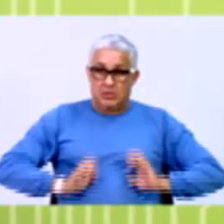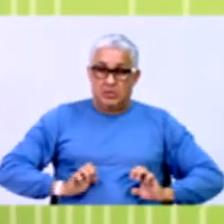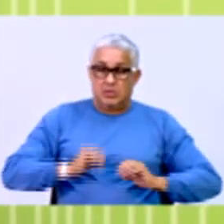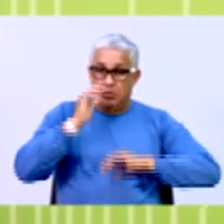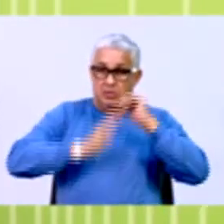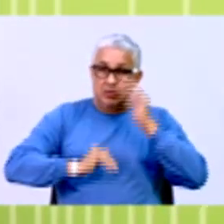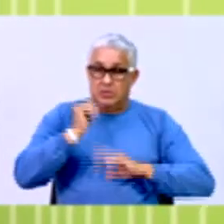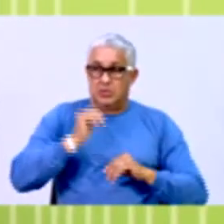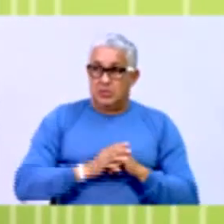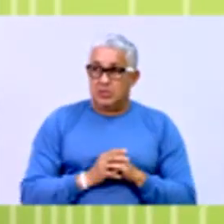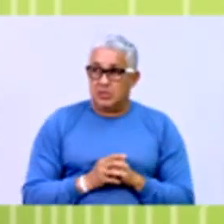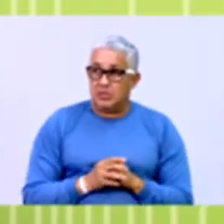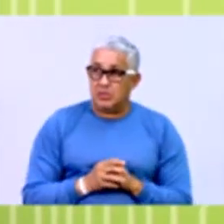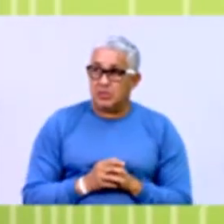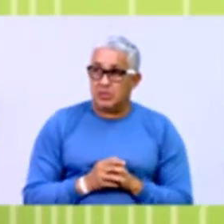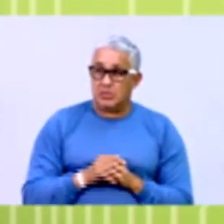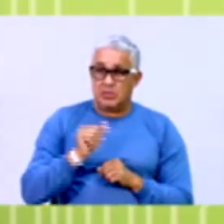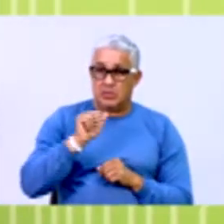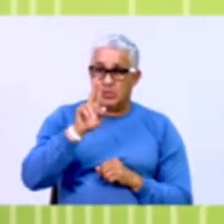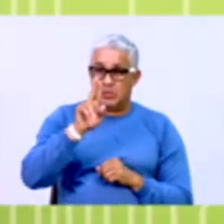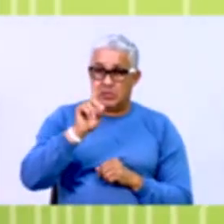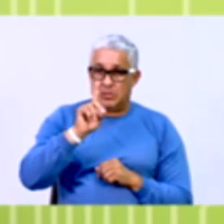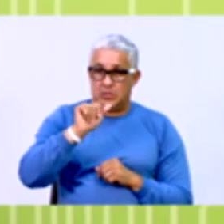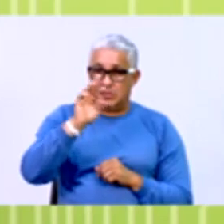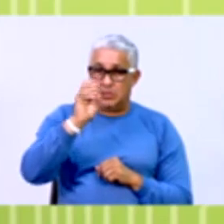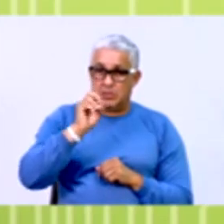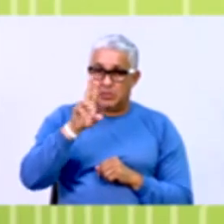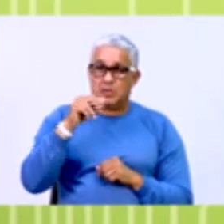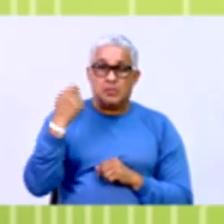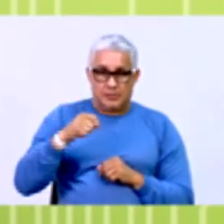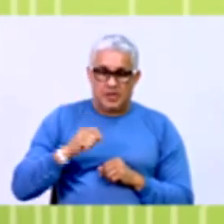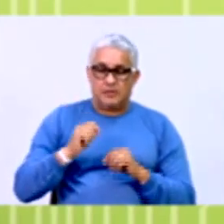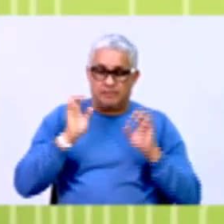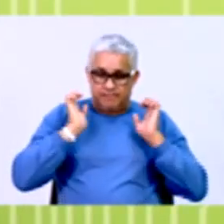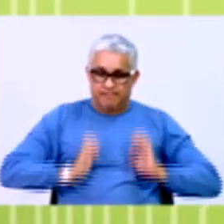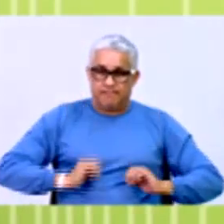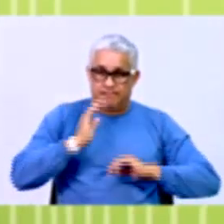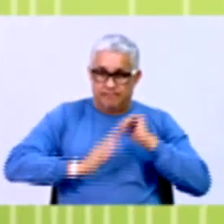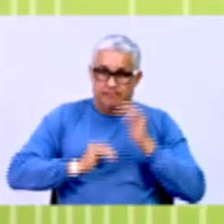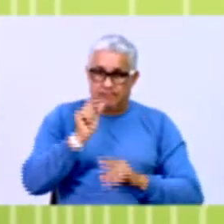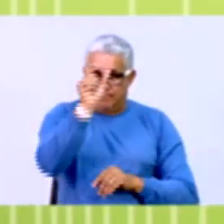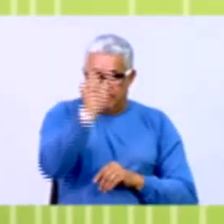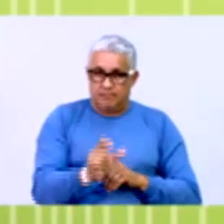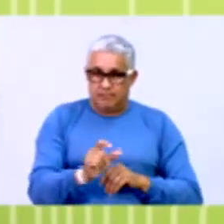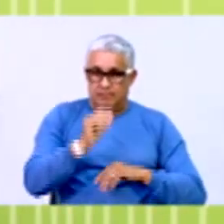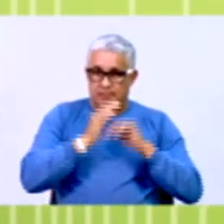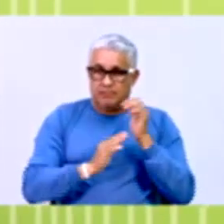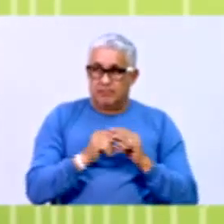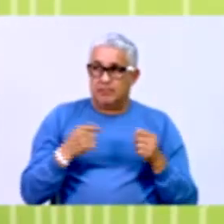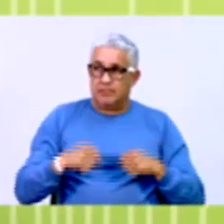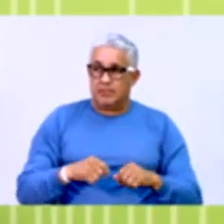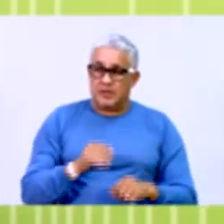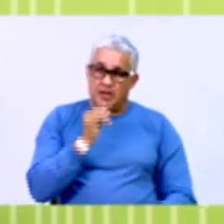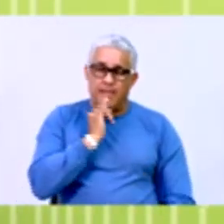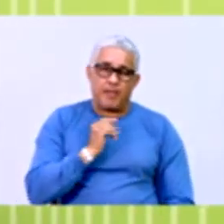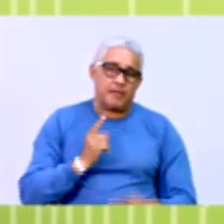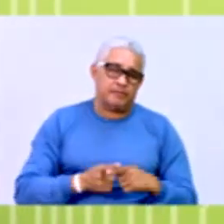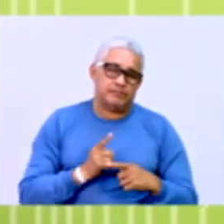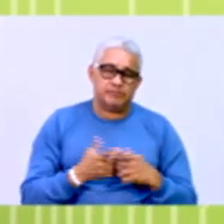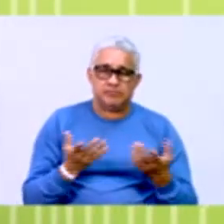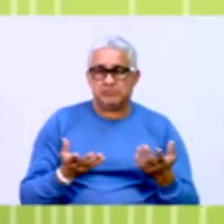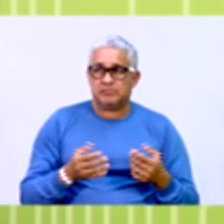profissional, né? O auditor ele precisa ter ética profissional. Por quê? E vamos supor que ele vai auditar uma